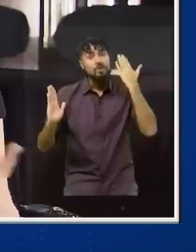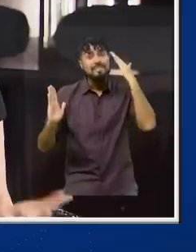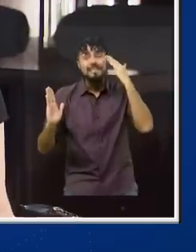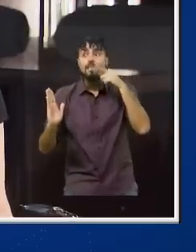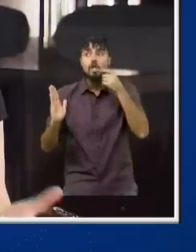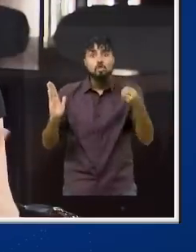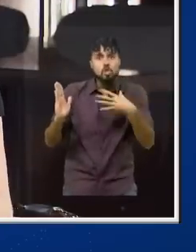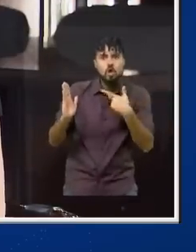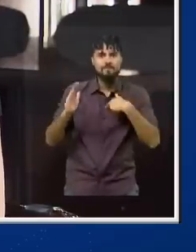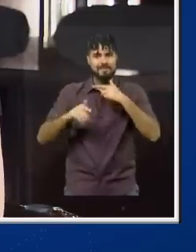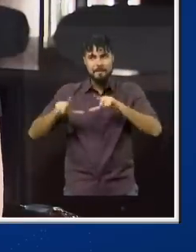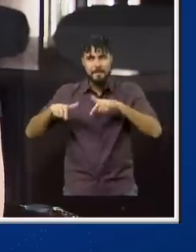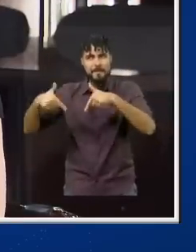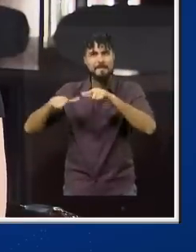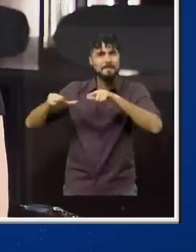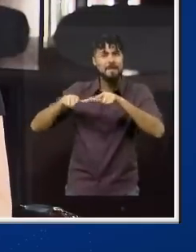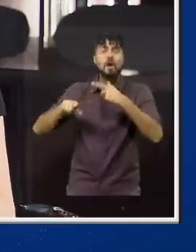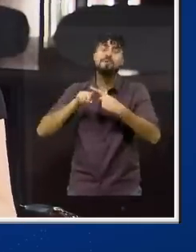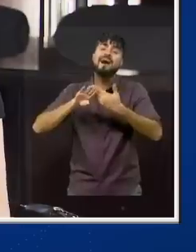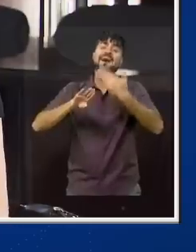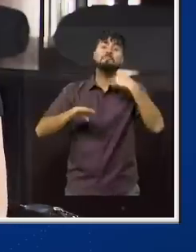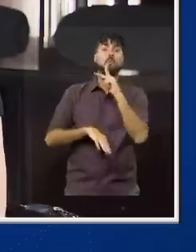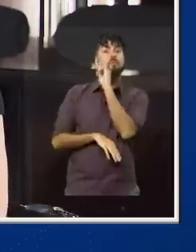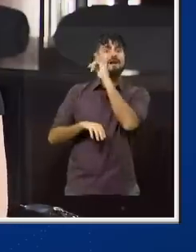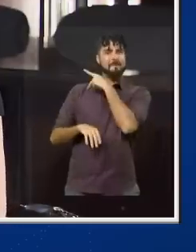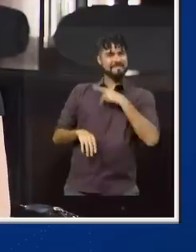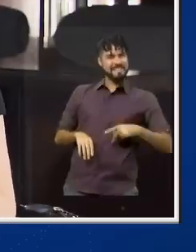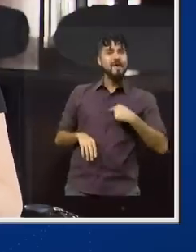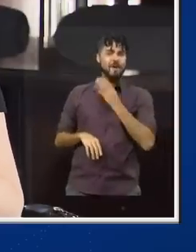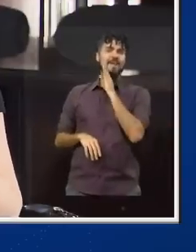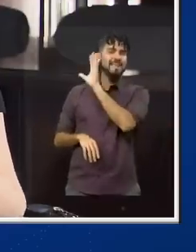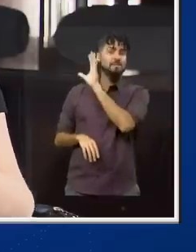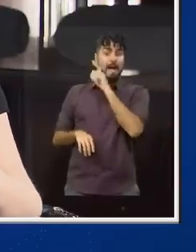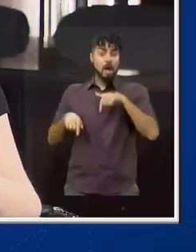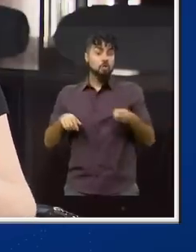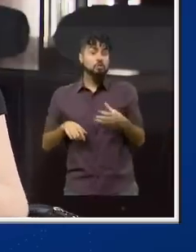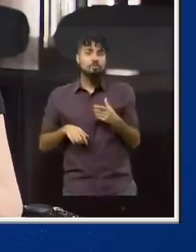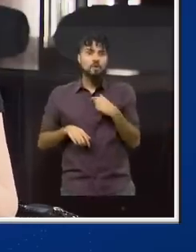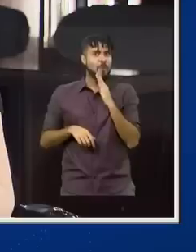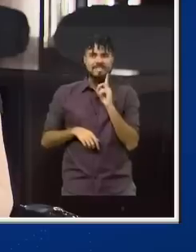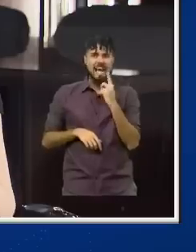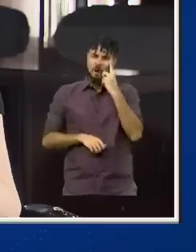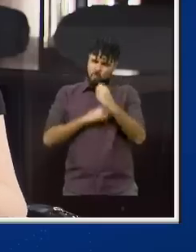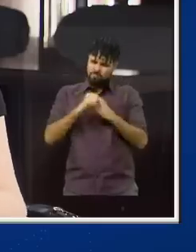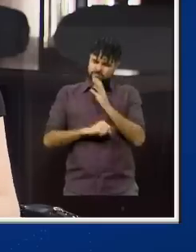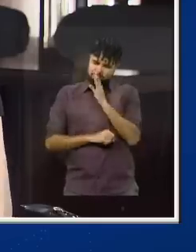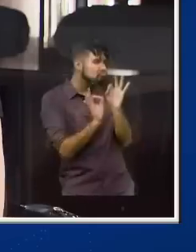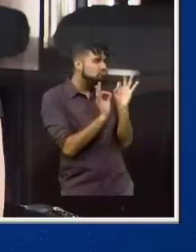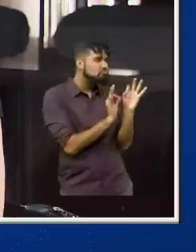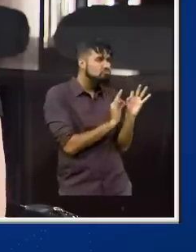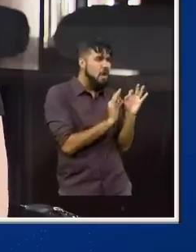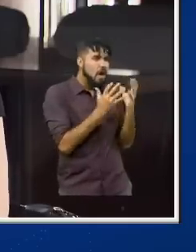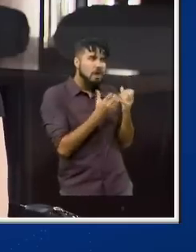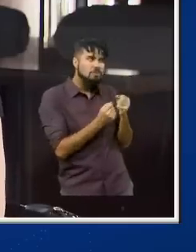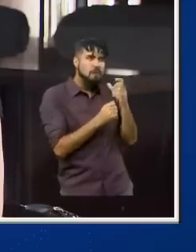perde primeiro admite como falou gostei que tem mala corrupta do mdp o mdp é o partido dela ela não chegou ontem